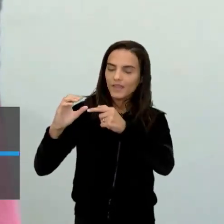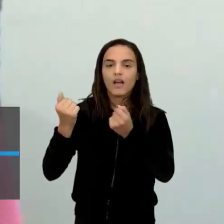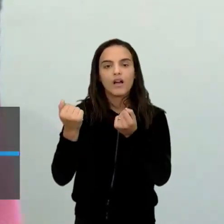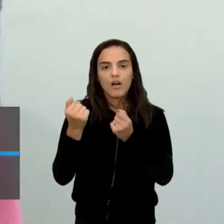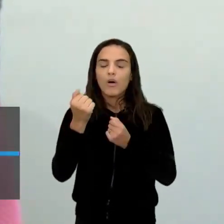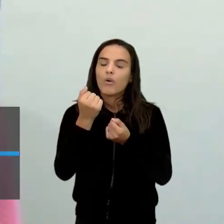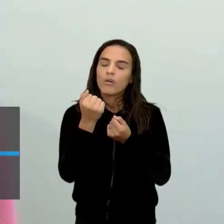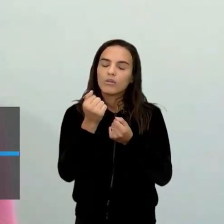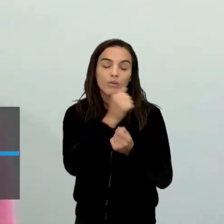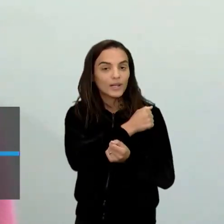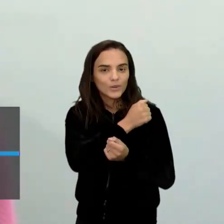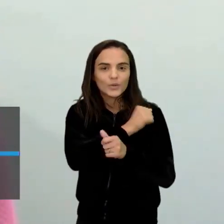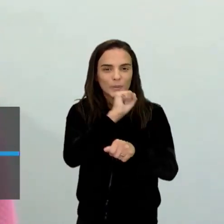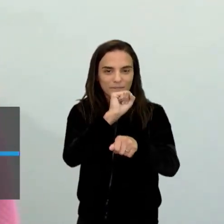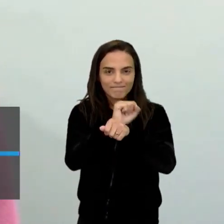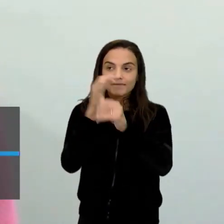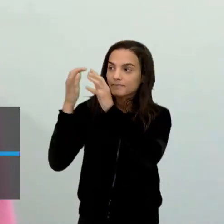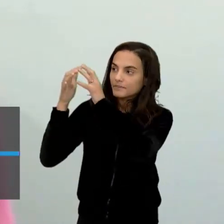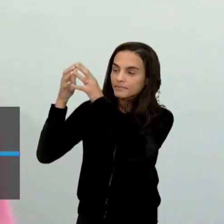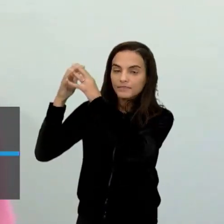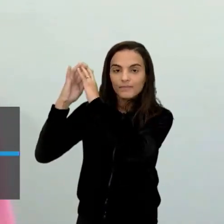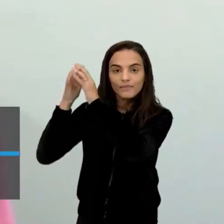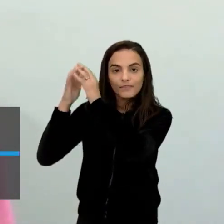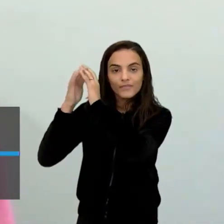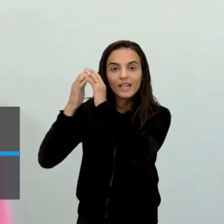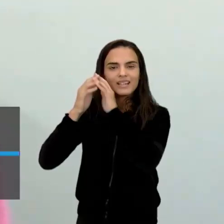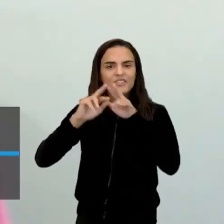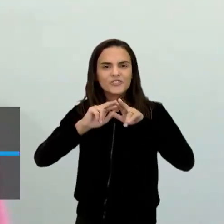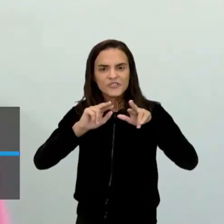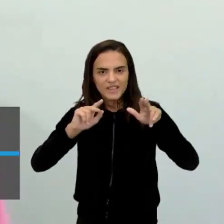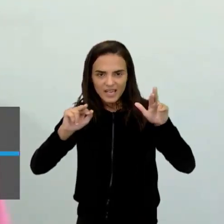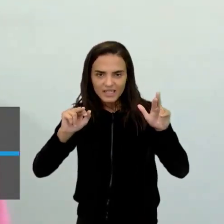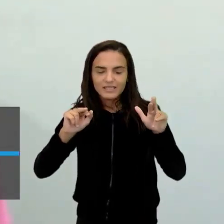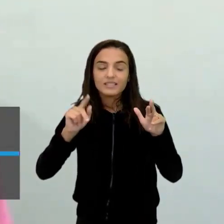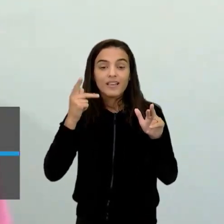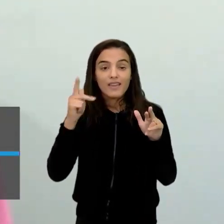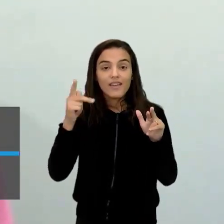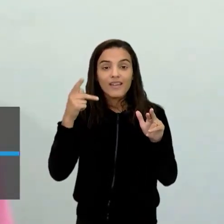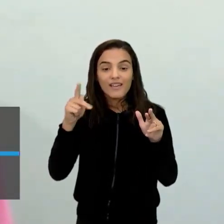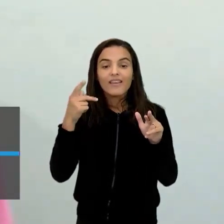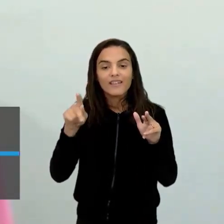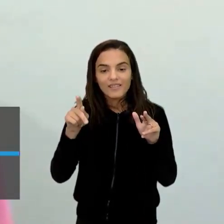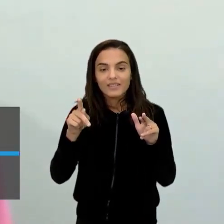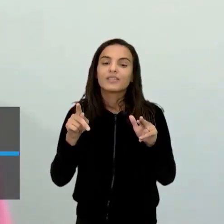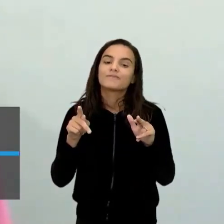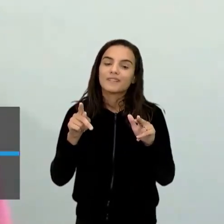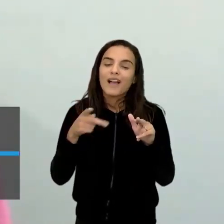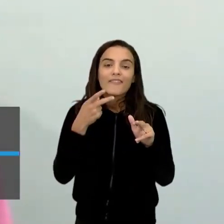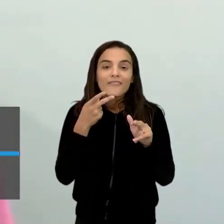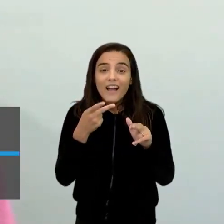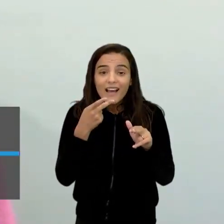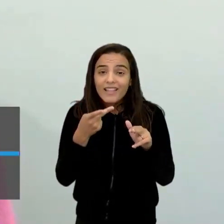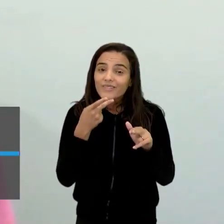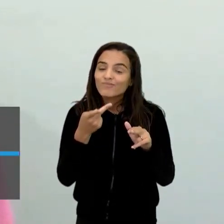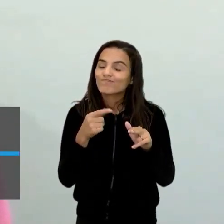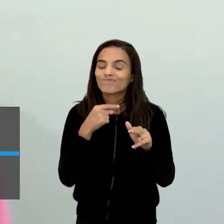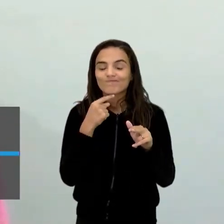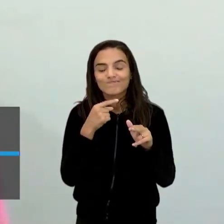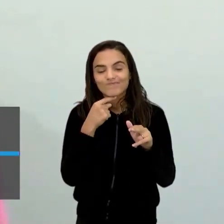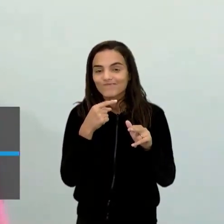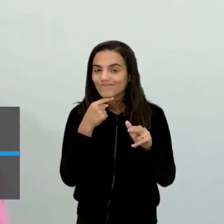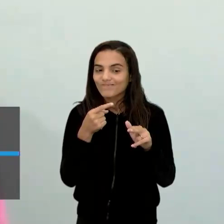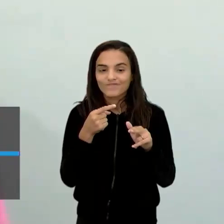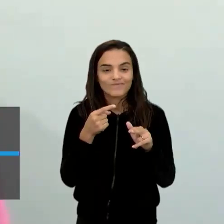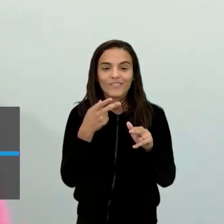com paralisia cerebral, na maioria das vezes, ele vem com comprometimento de fala. Ele